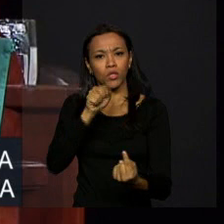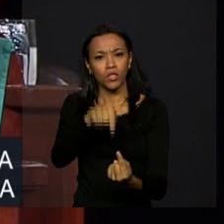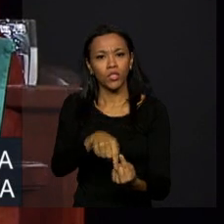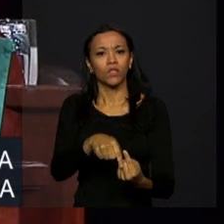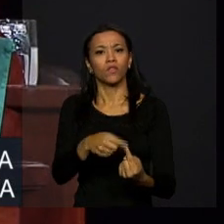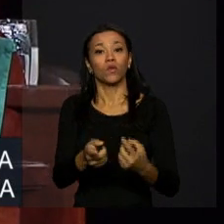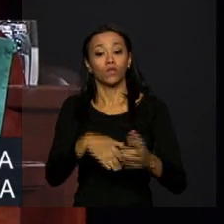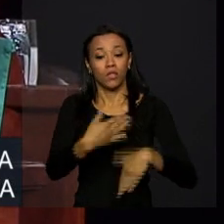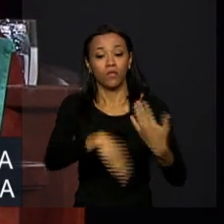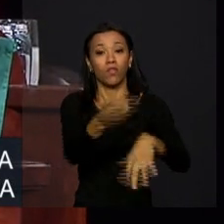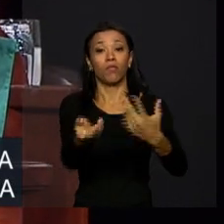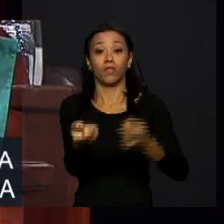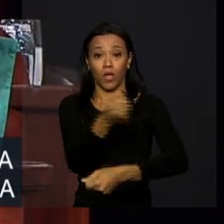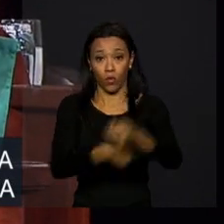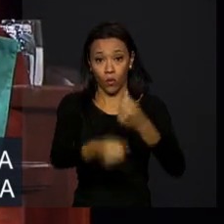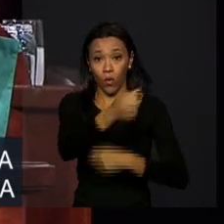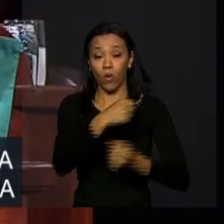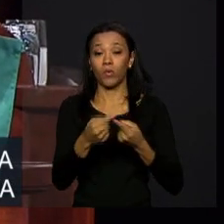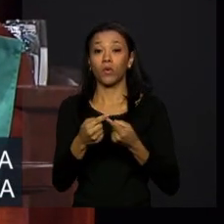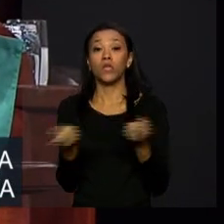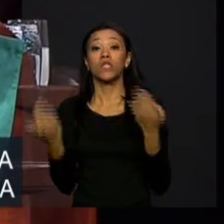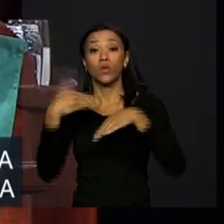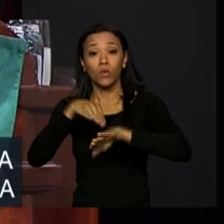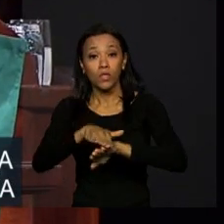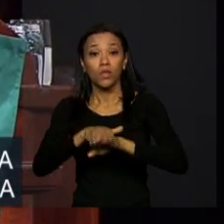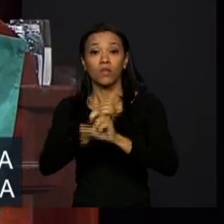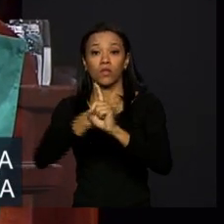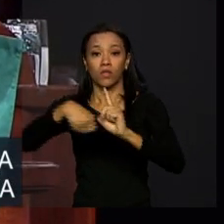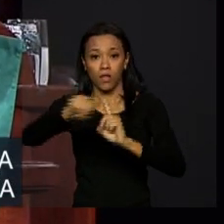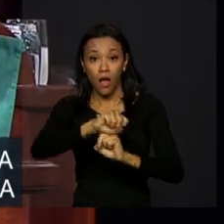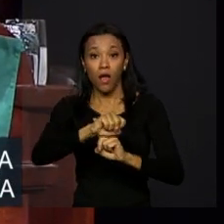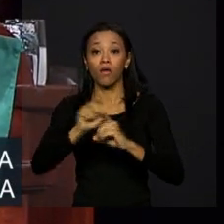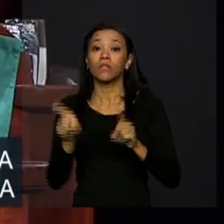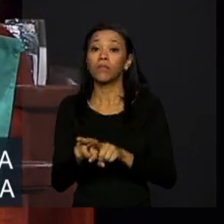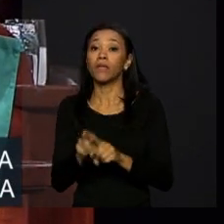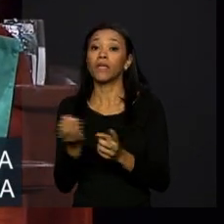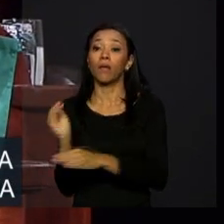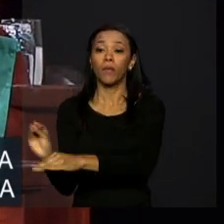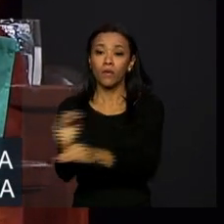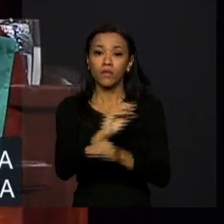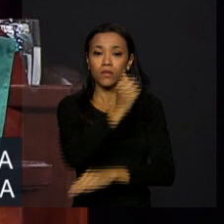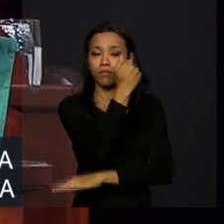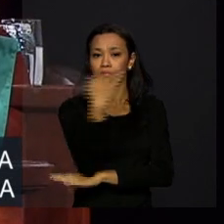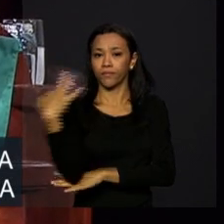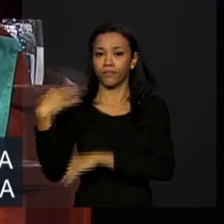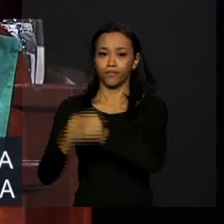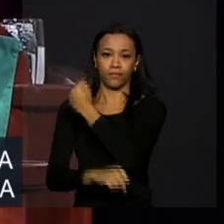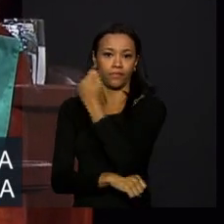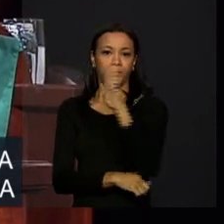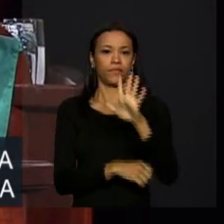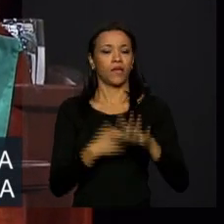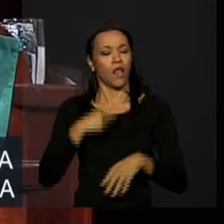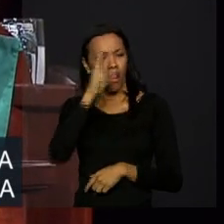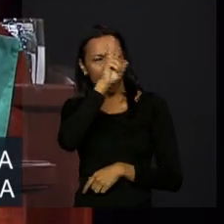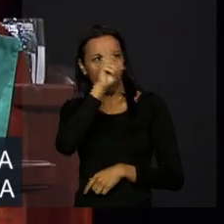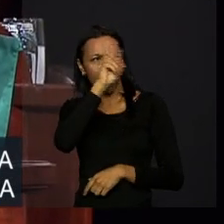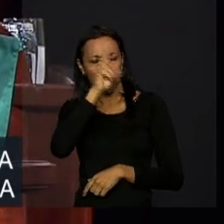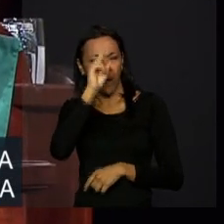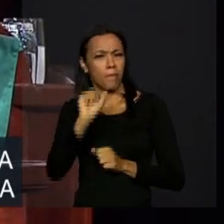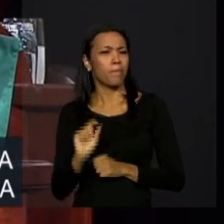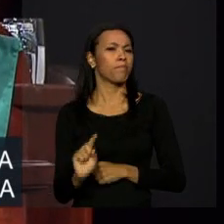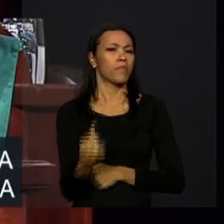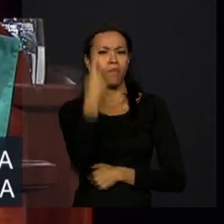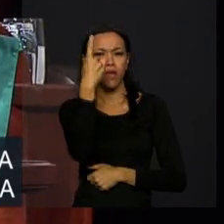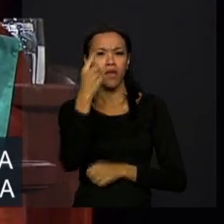com a inclusão social e a proteção dos recursos naturais recordo que a primeira conferência sobre